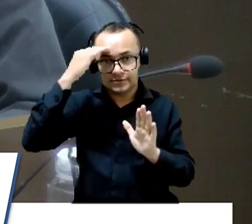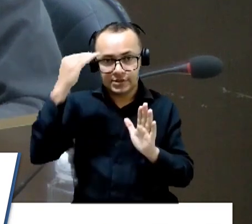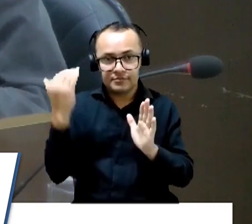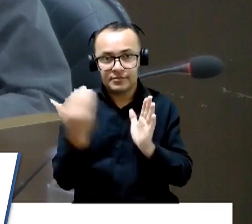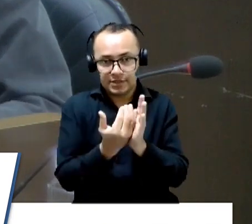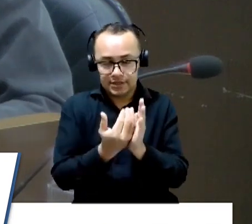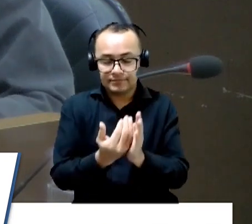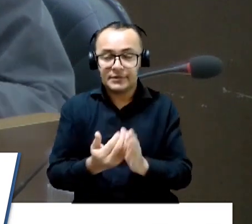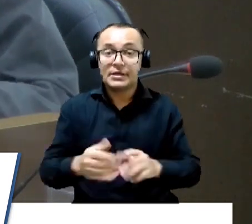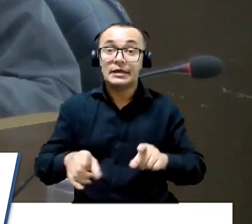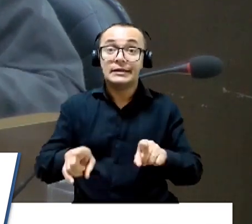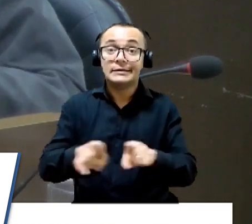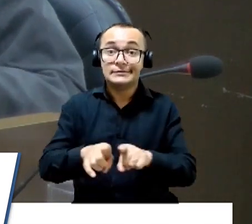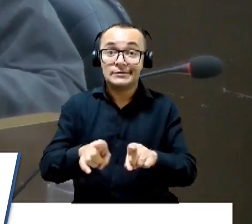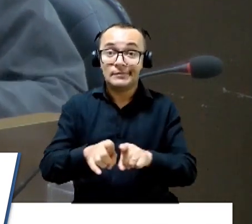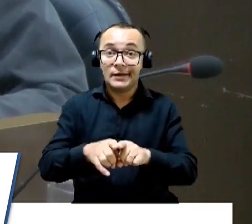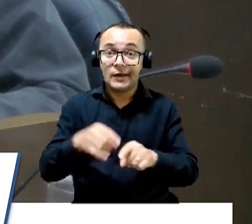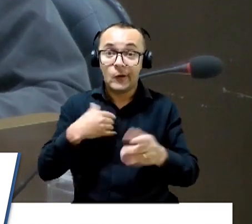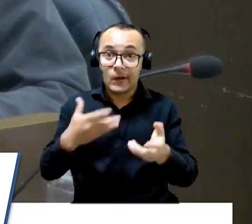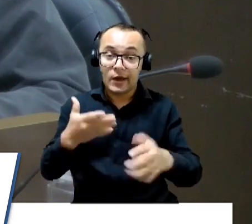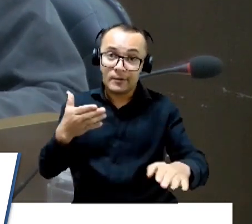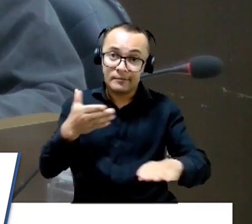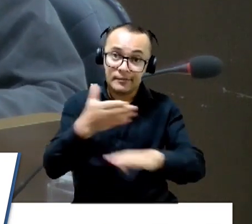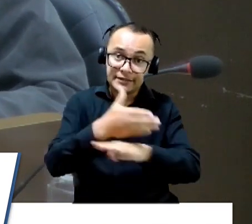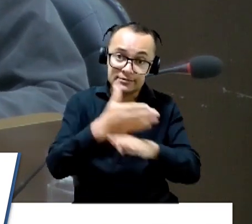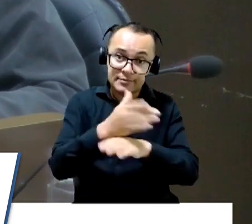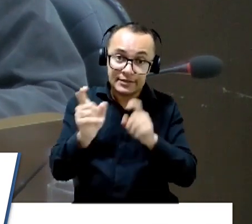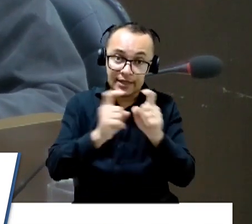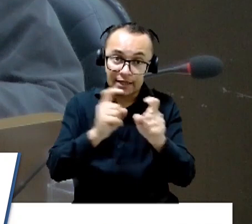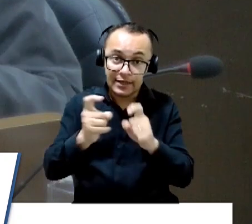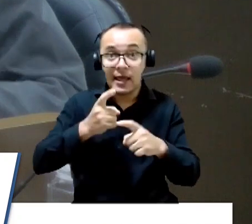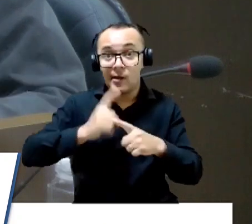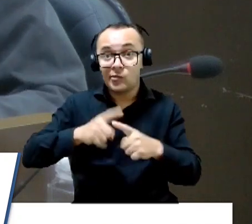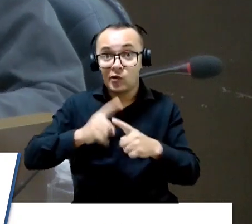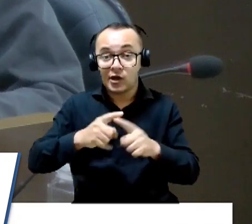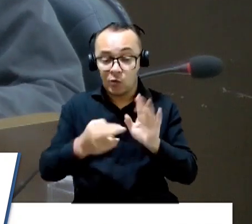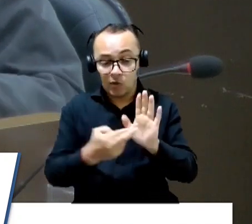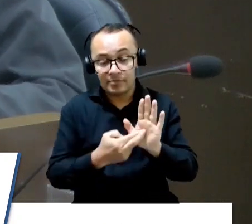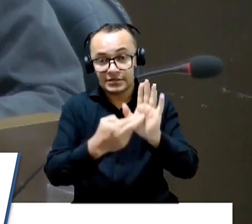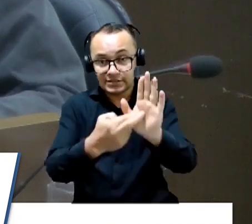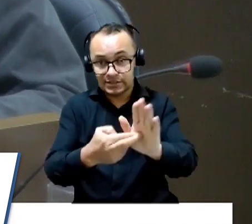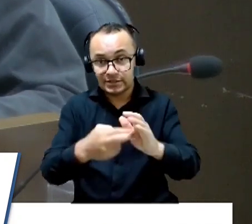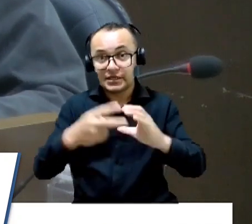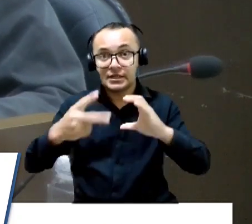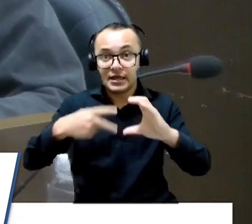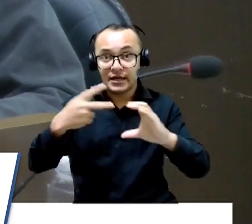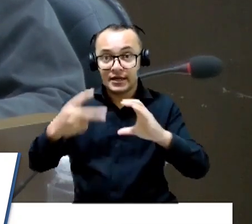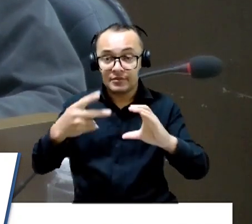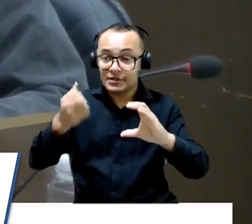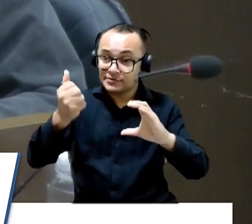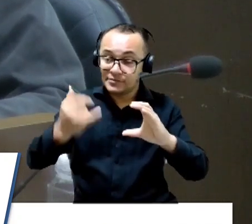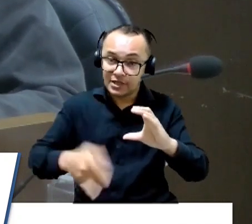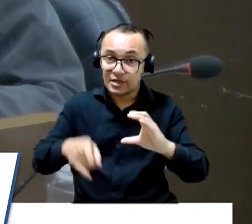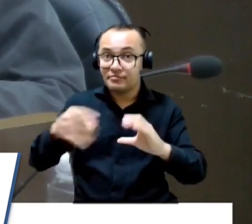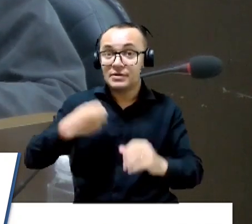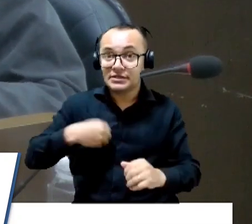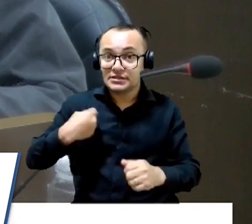de participar, porque ela fala que o representante da Câmara tem que estar participando, acompanhando de perto.